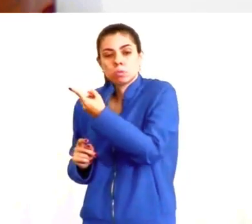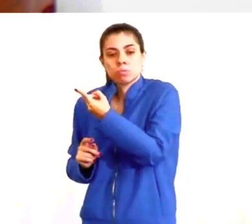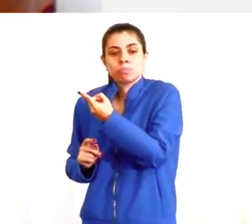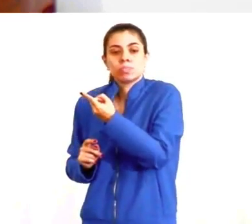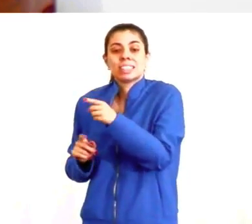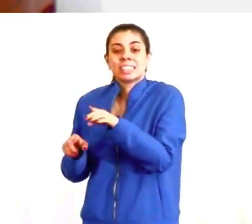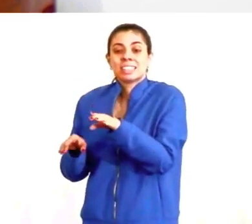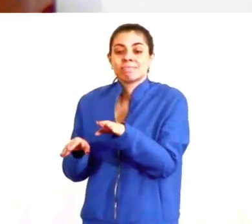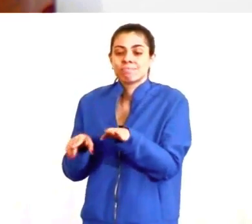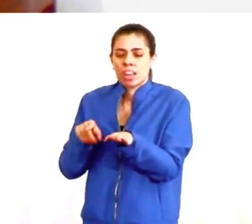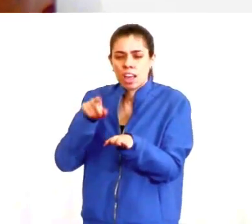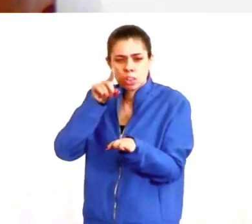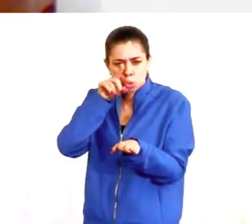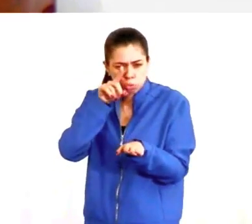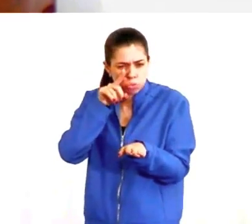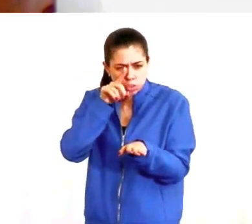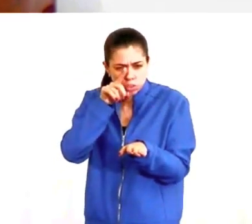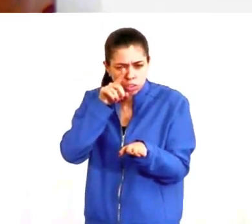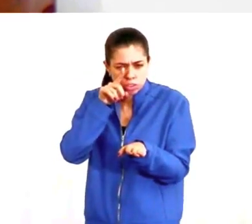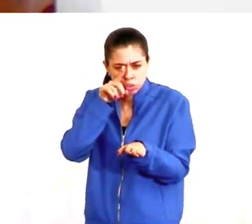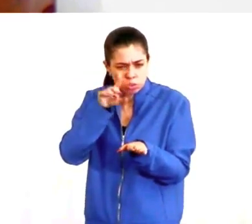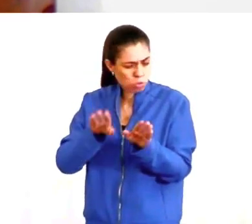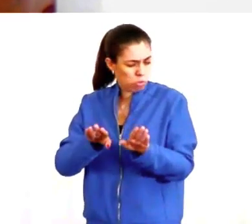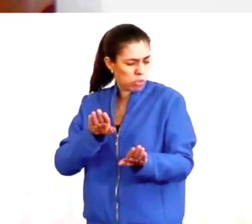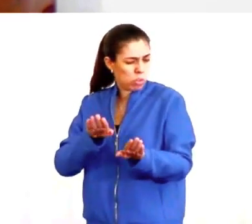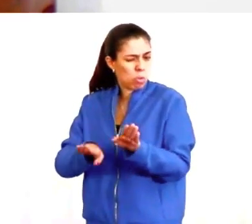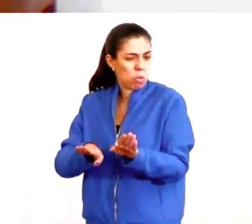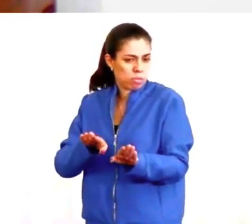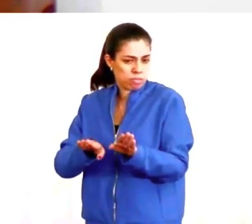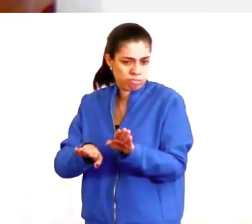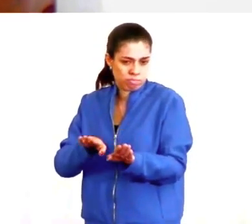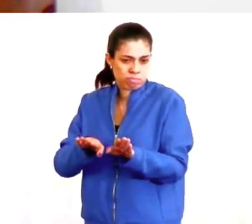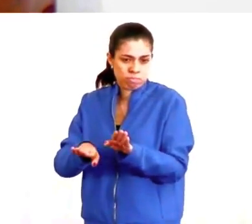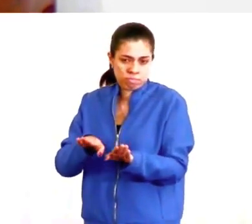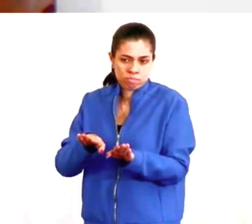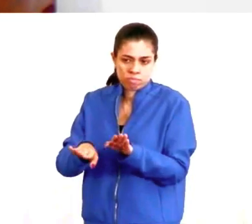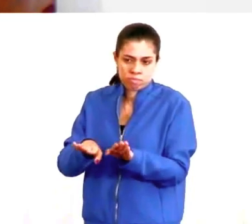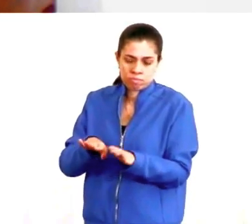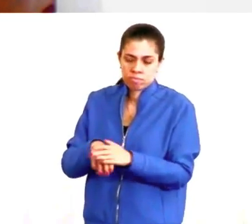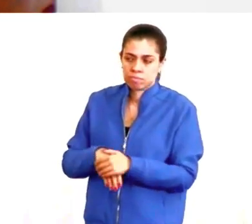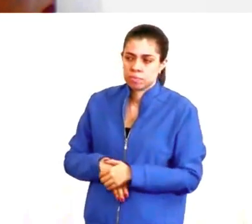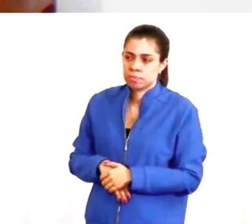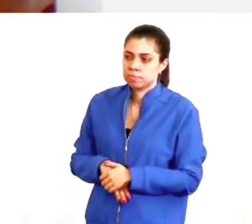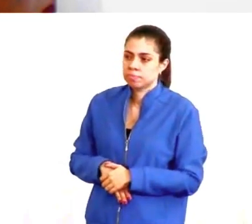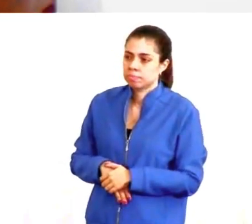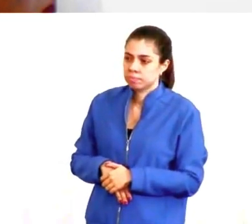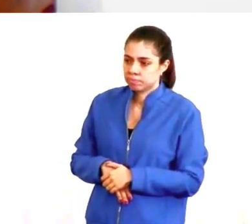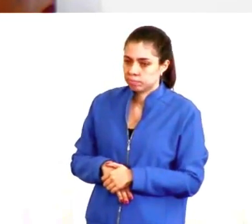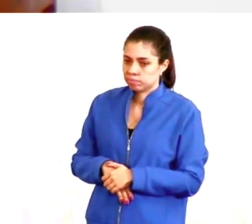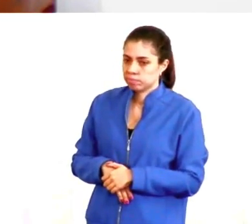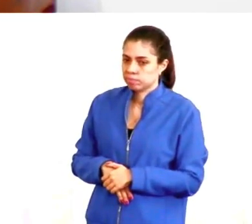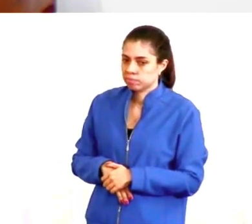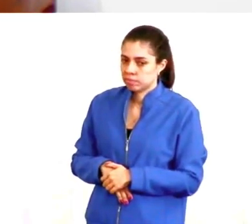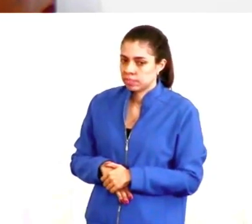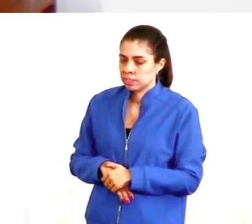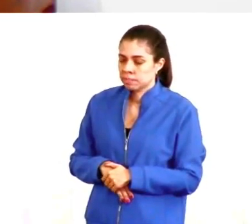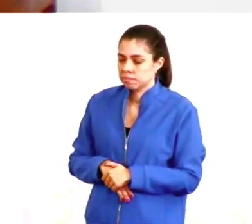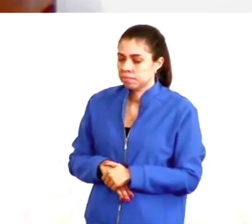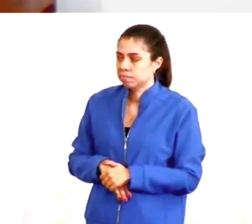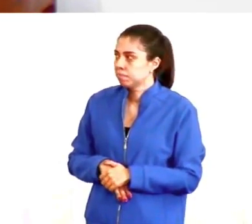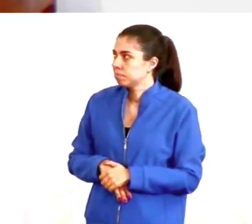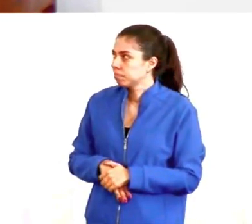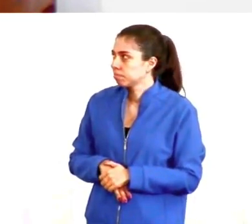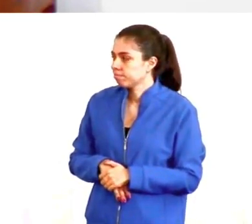adoração. Já não estava mais entre os discípulos, Judas. Eram 11 só aqui,